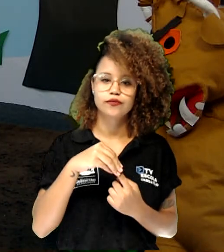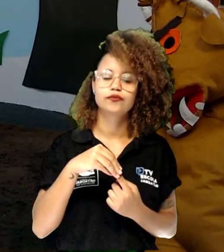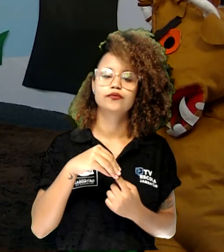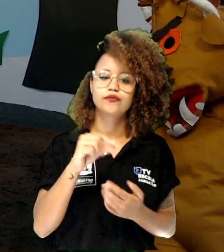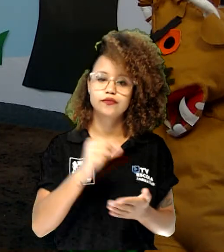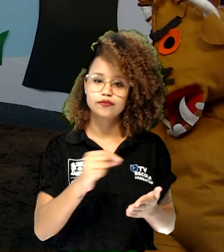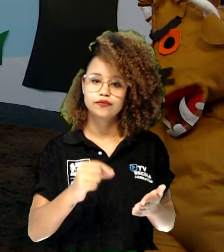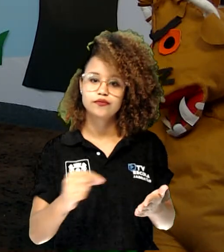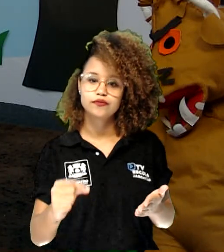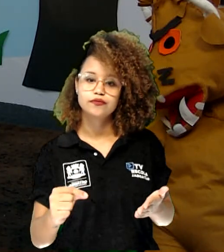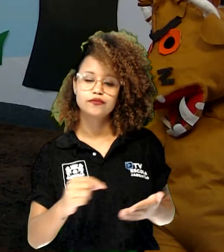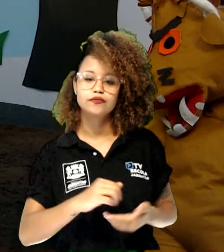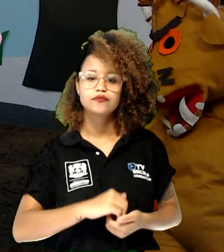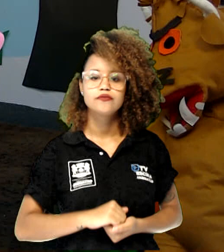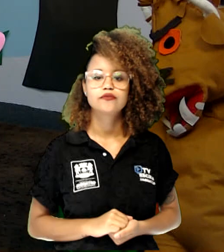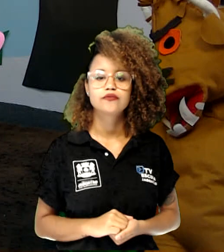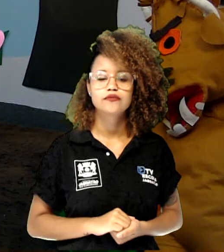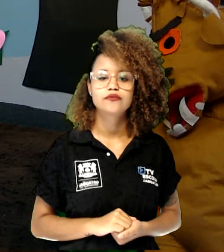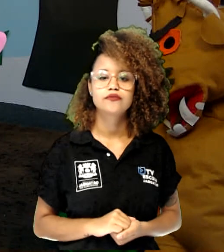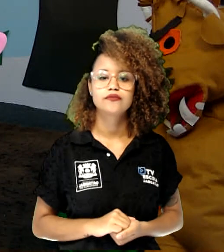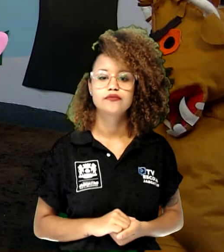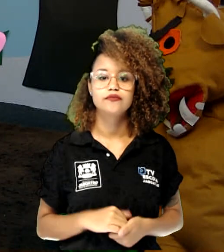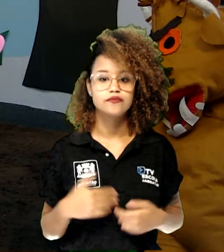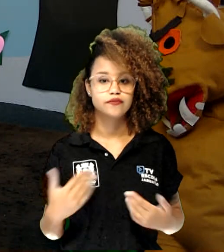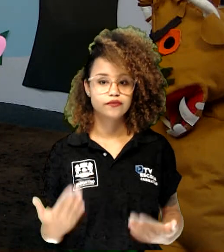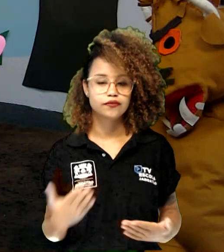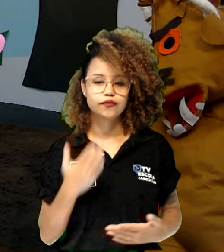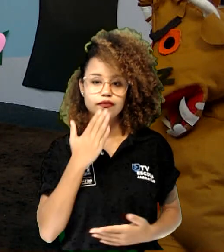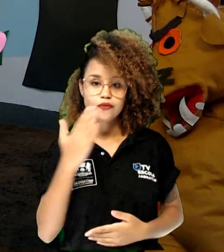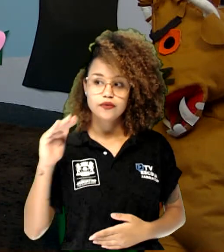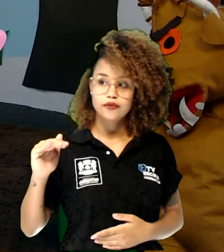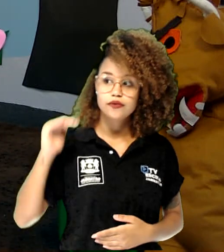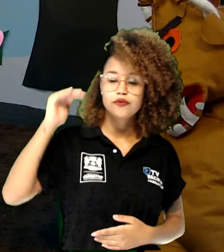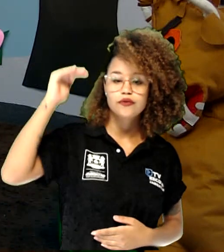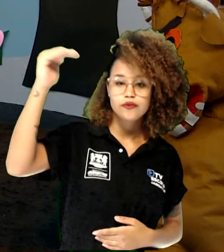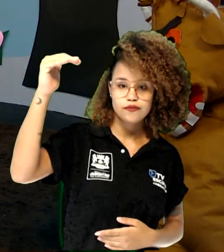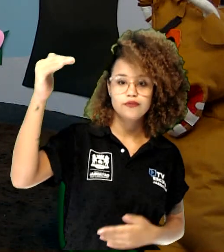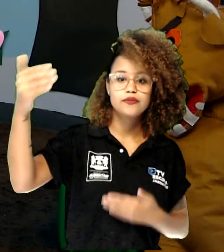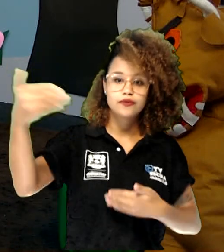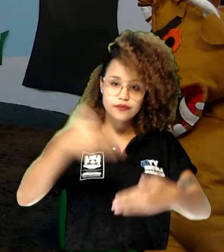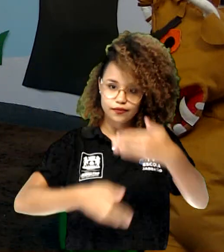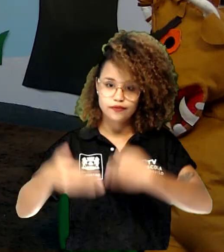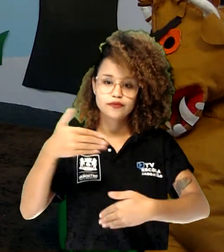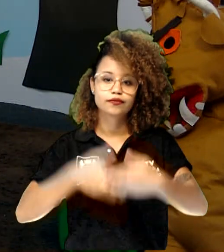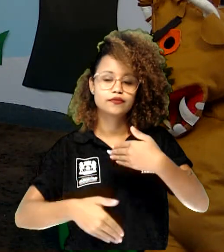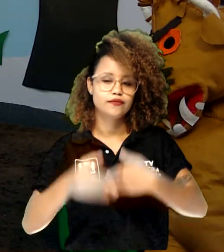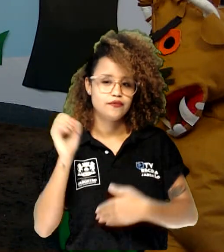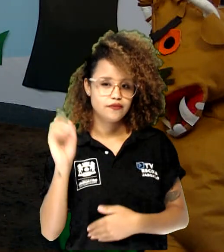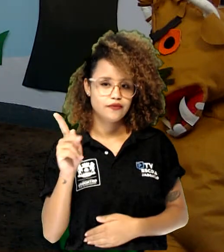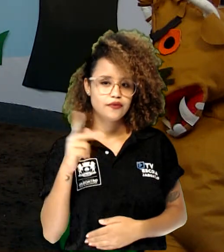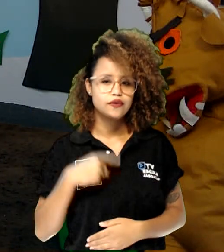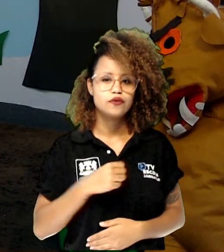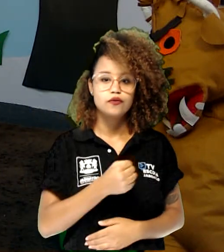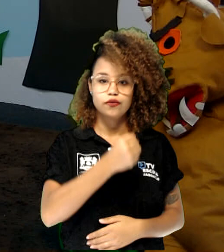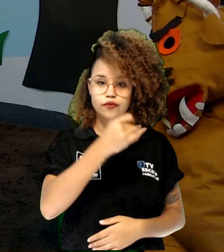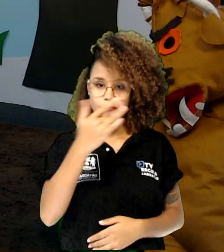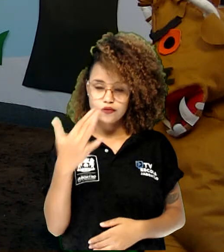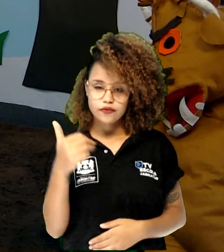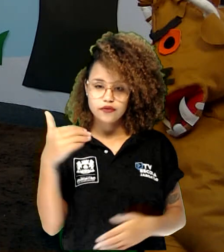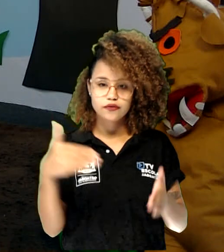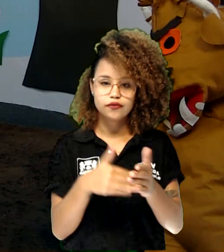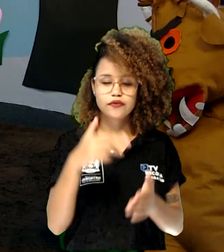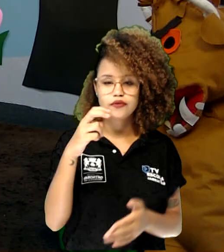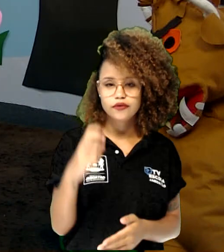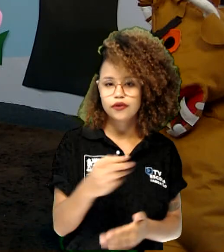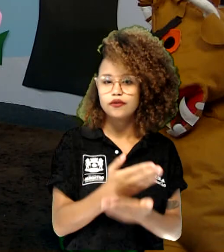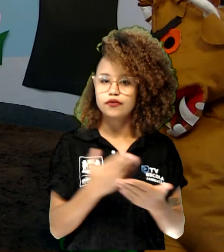piloto mágico, e peço a ajuda de um adulto para participar, tá bom? Eu vou contar até 5 para que